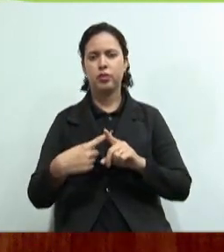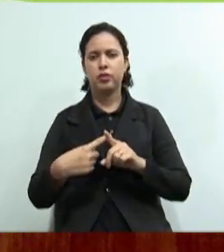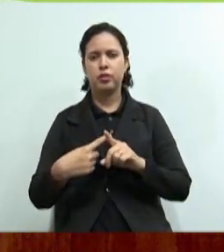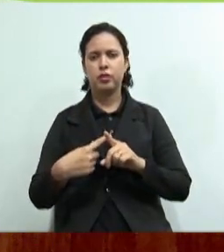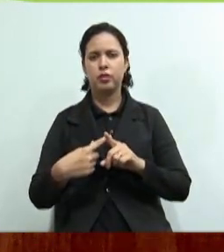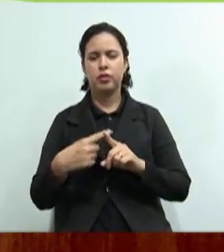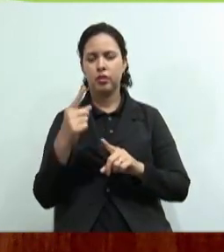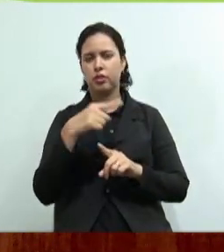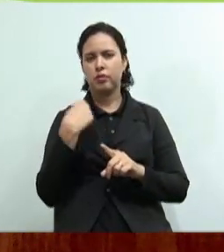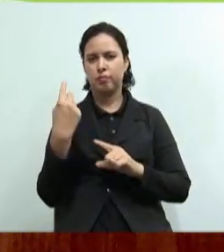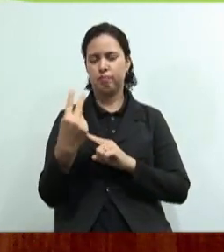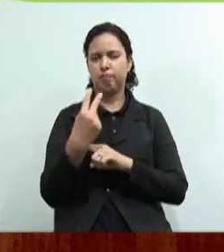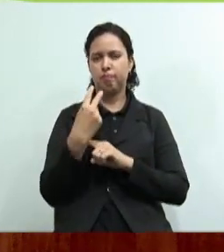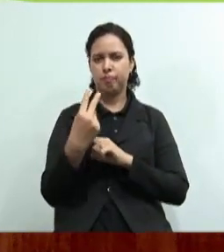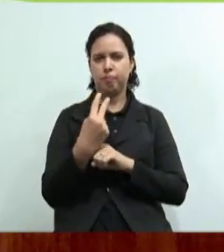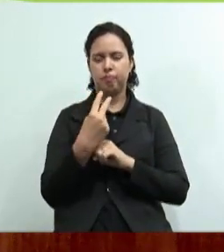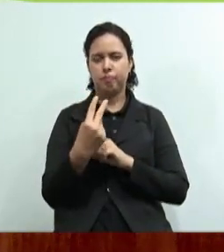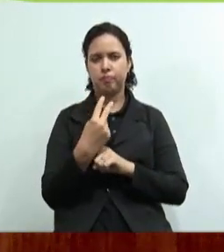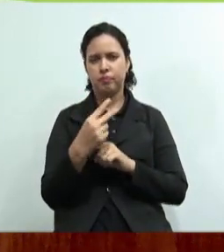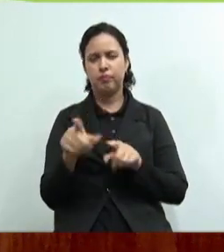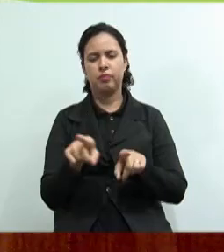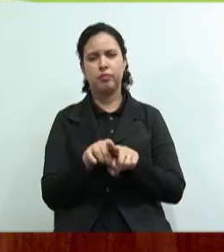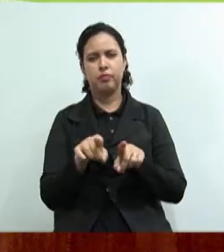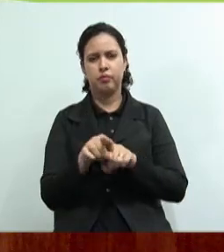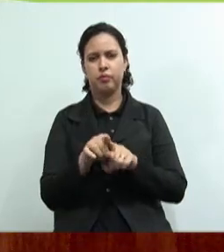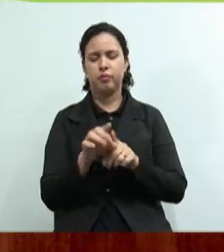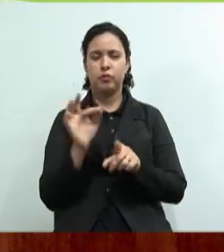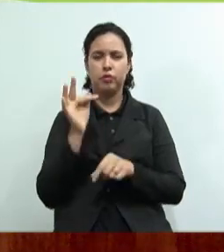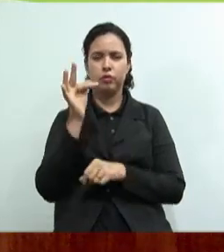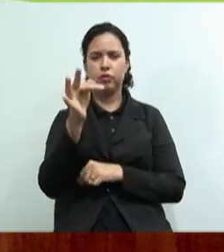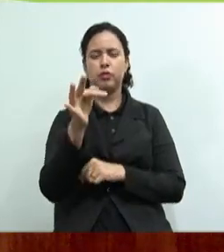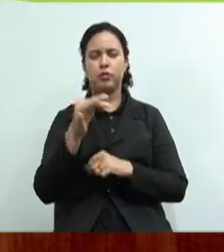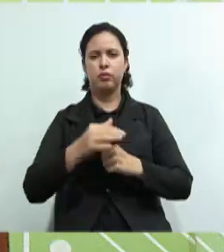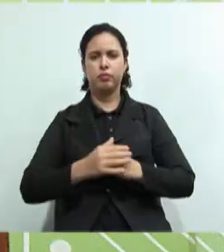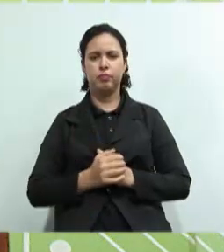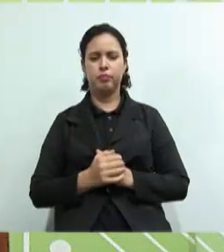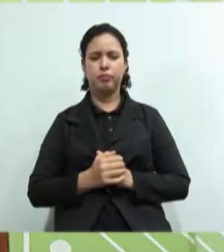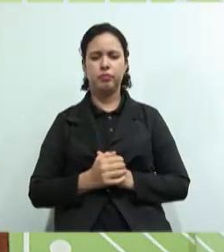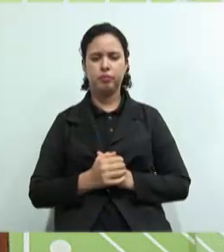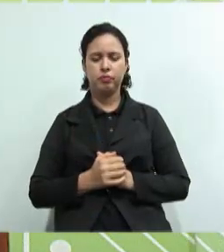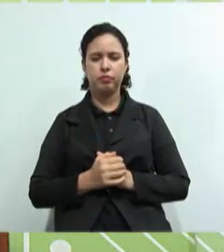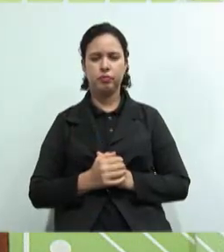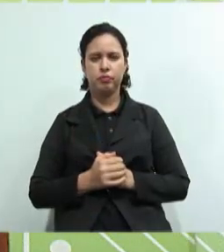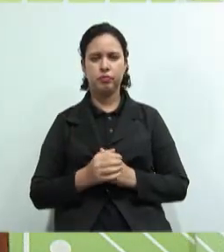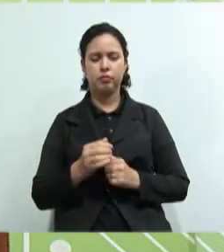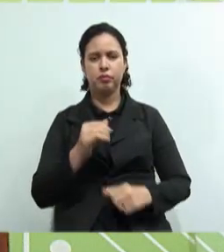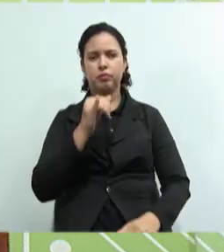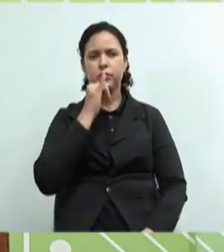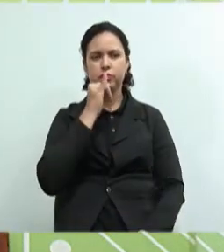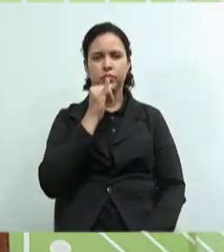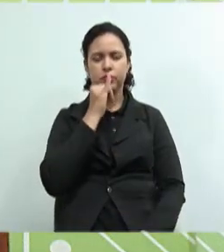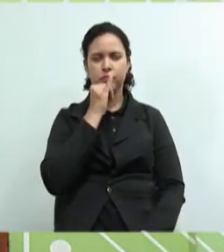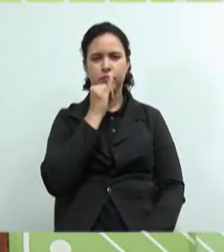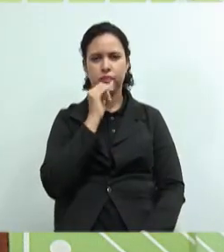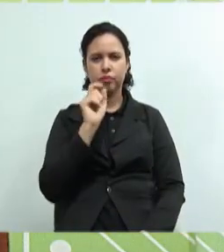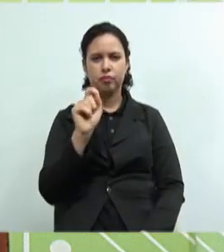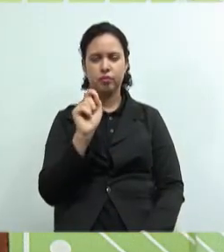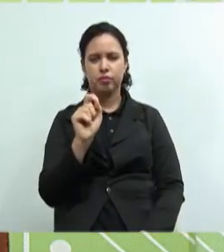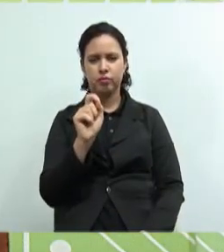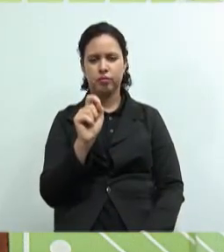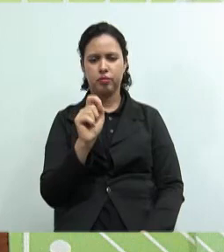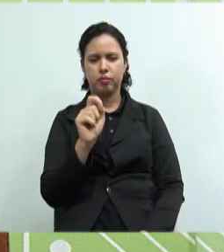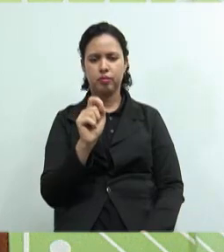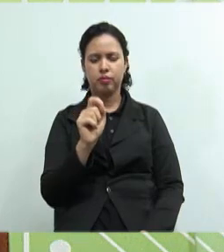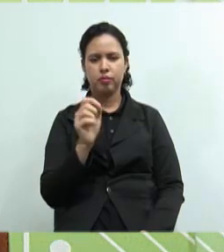senão nos proteger e proteger o nosso futuro. Quando a gente fala esse exemplo, a gente consegue dar um exemplo de uma coisa que é